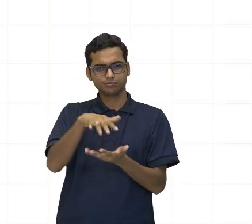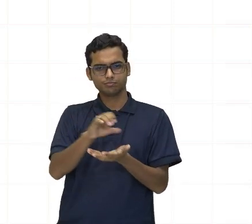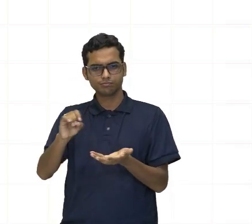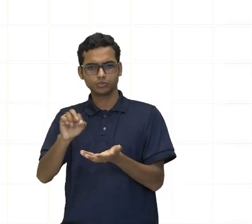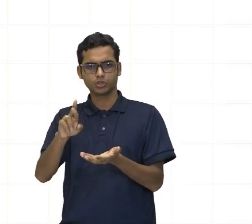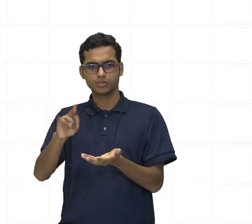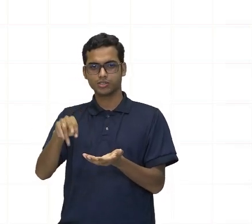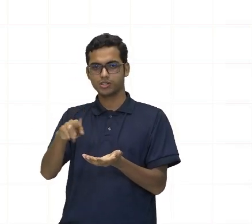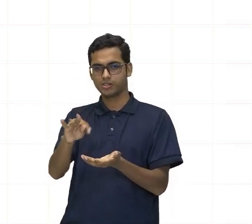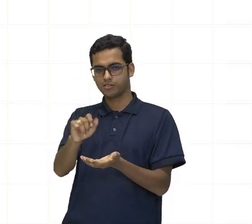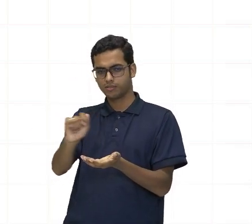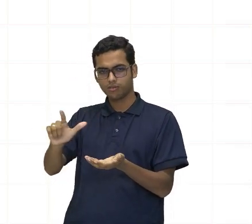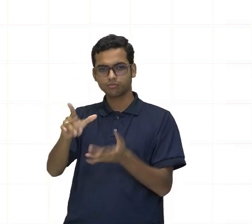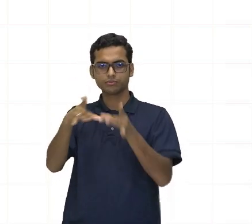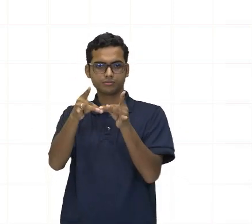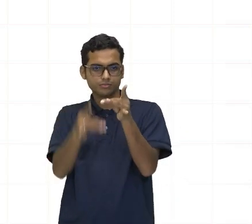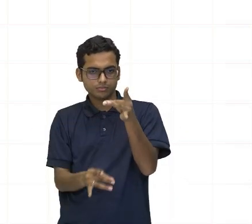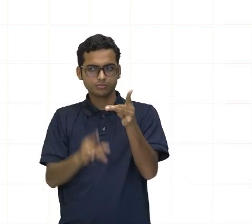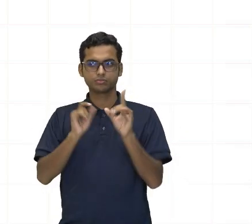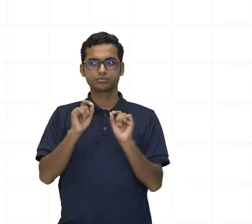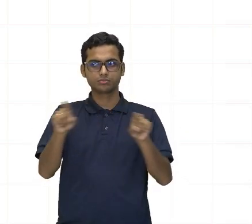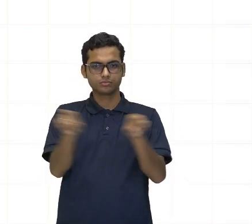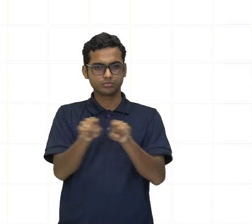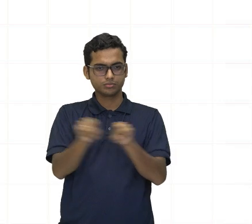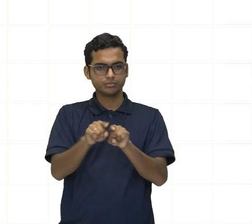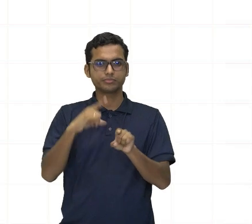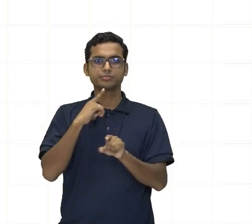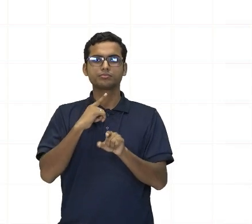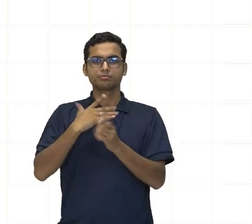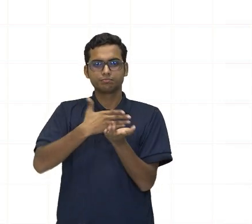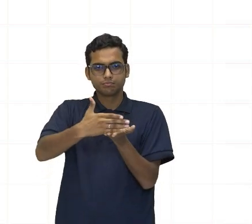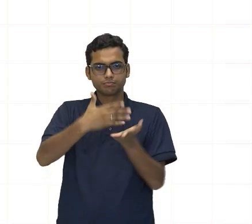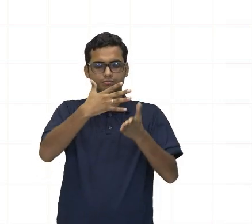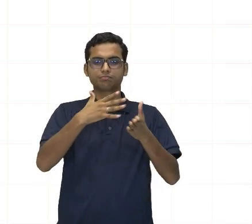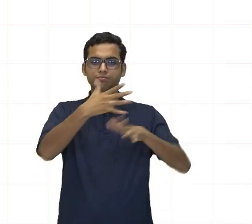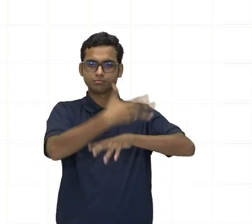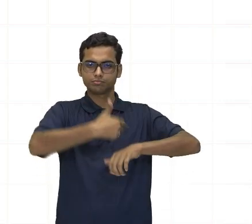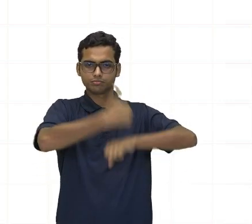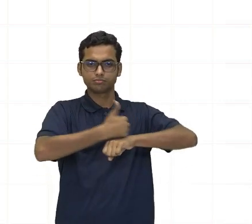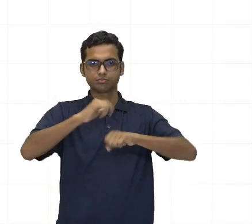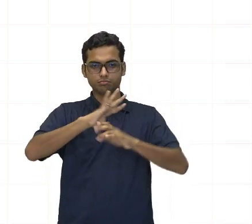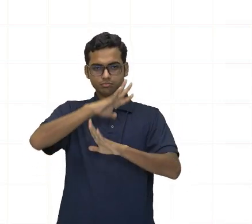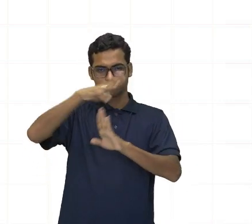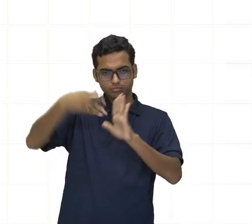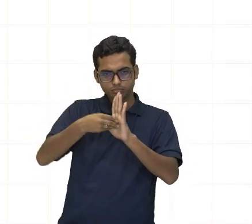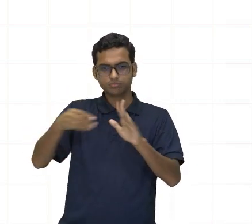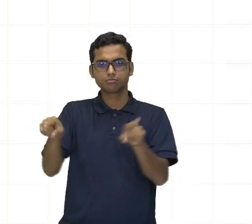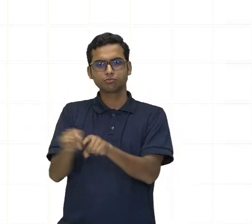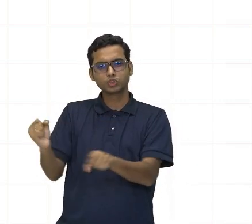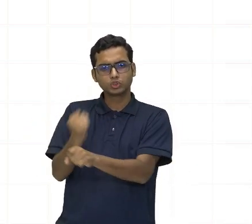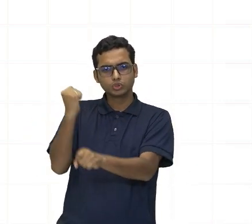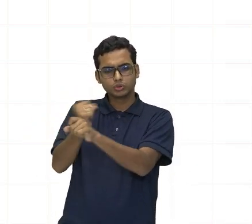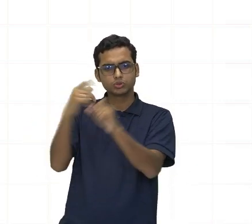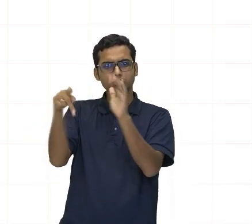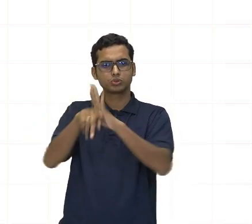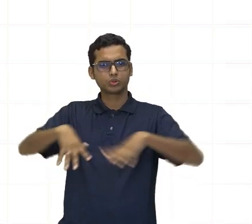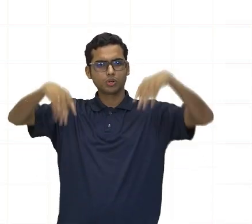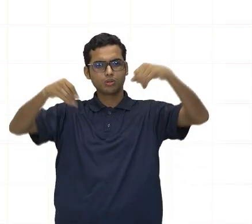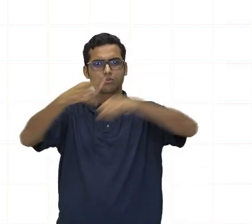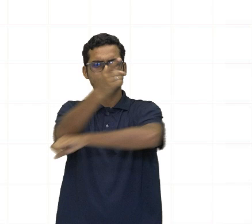o detalhamento, o início da colonização da Amazônia, a construção do Forte do